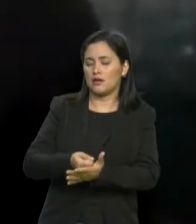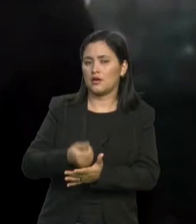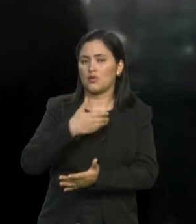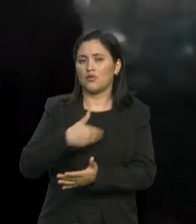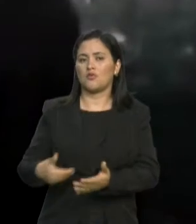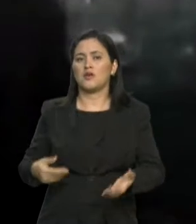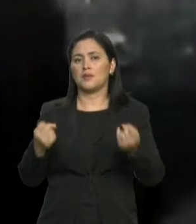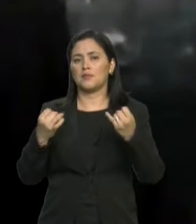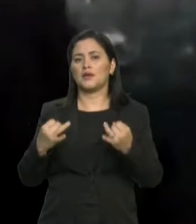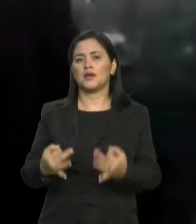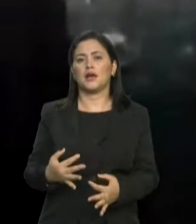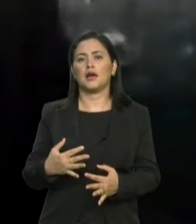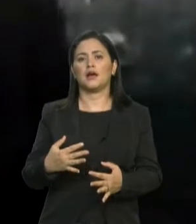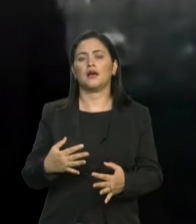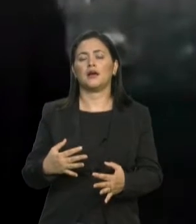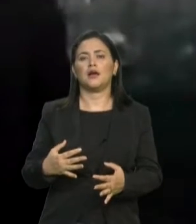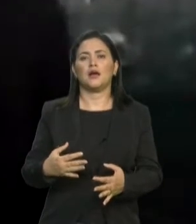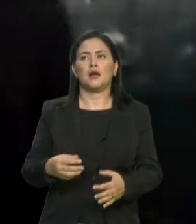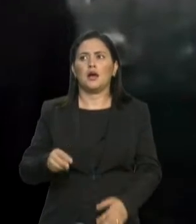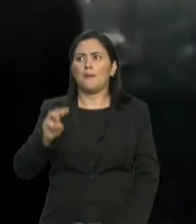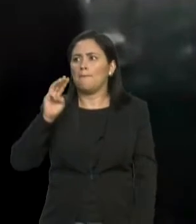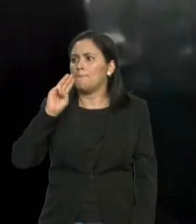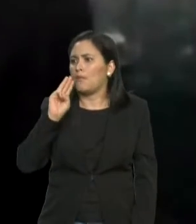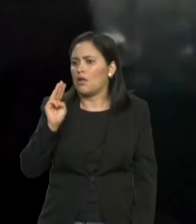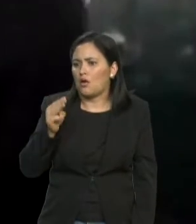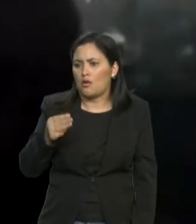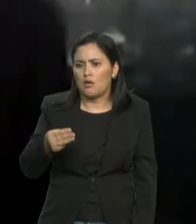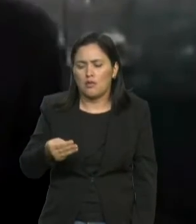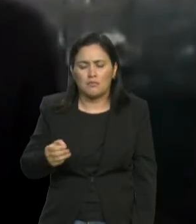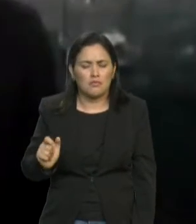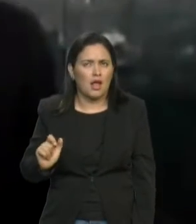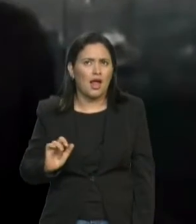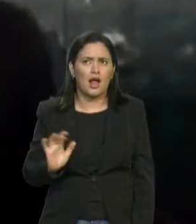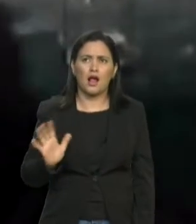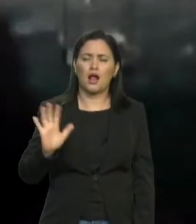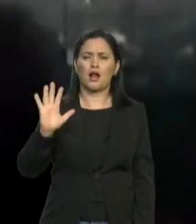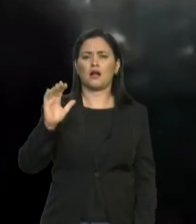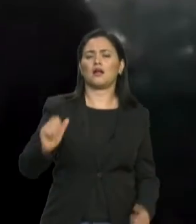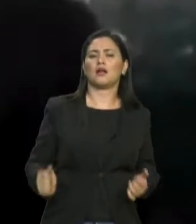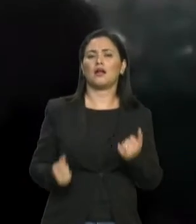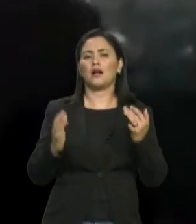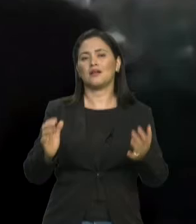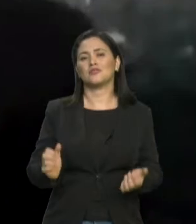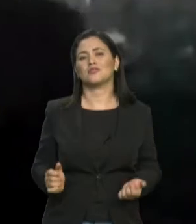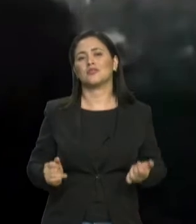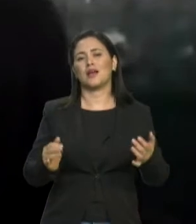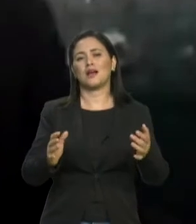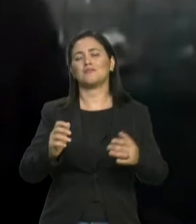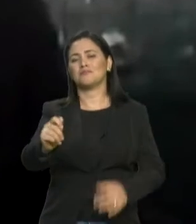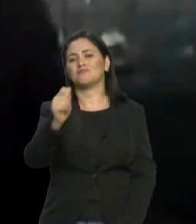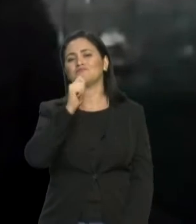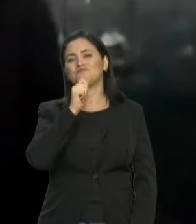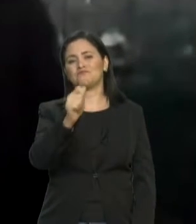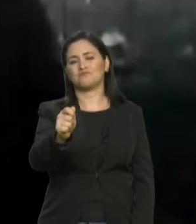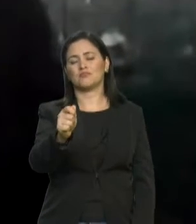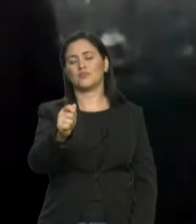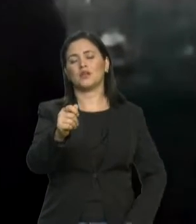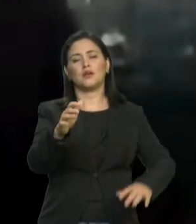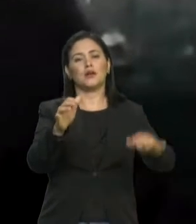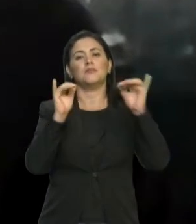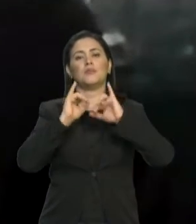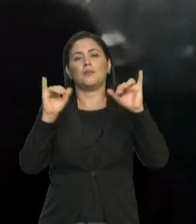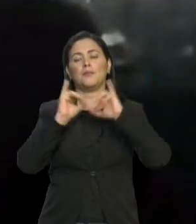Então, faz uma fiscalização com relação à Prefeitura de São Luís, a gestão do prefeito Eduardo Braid, com